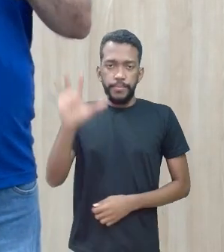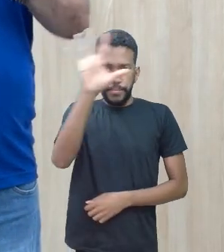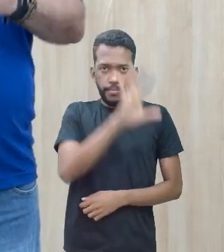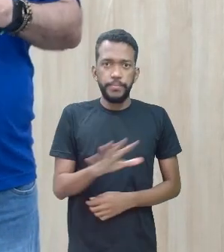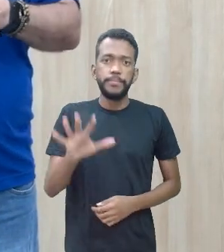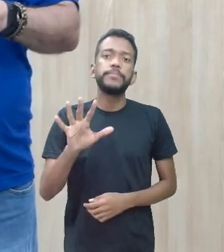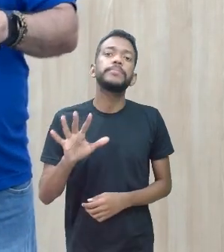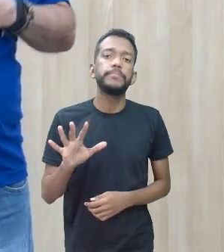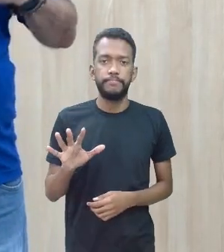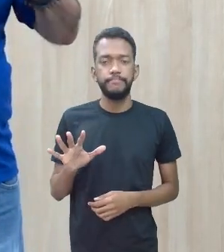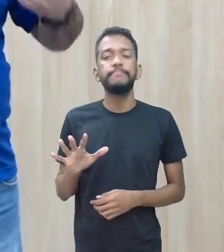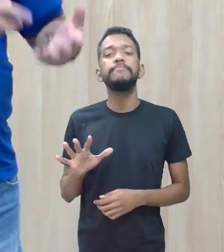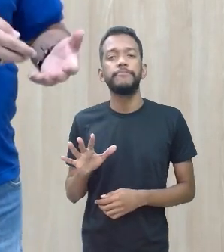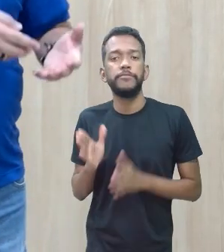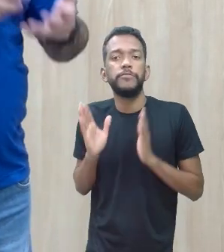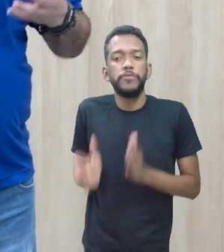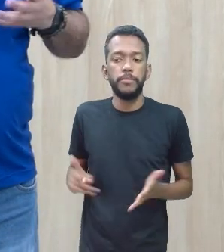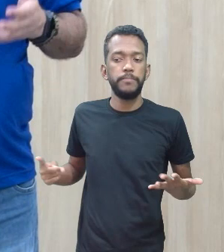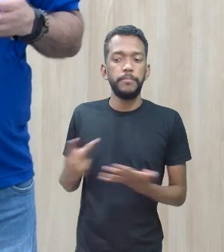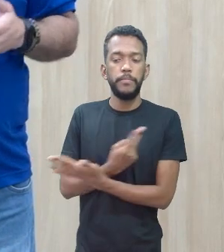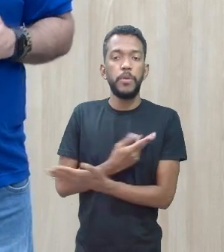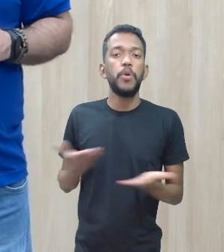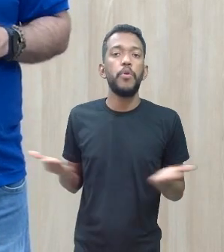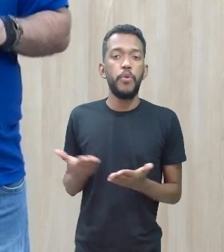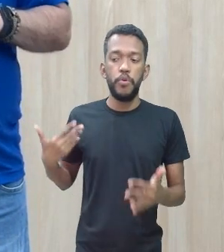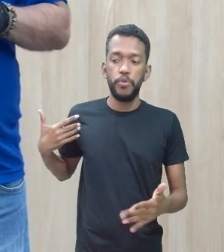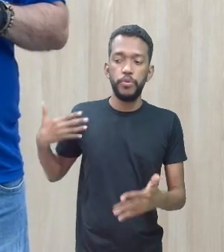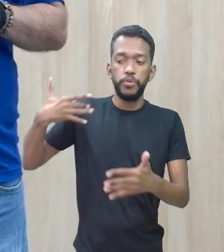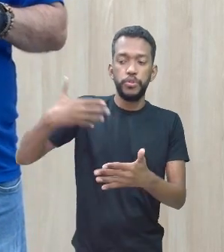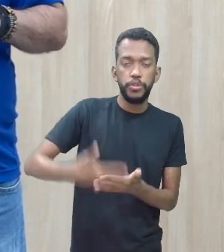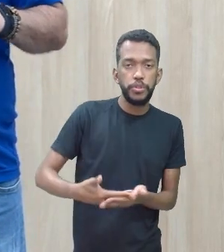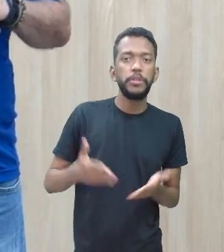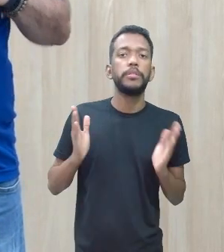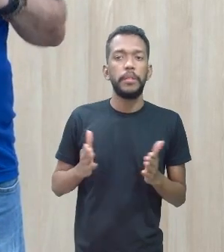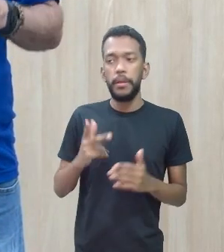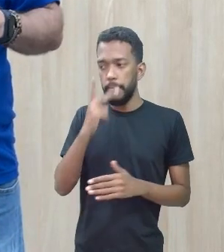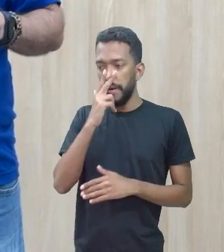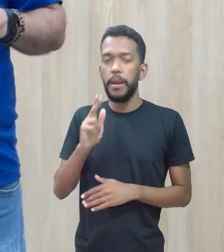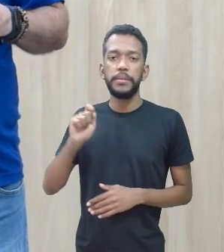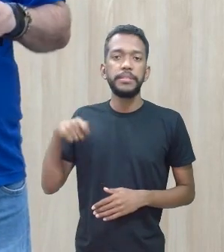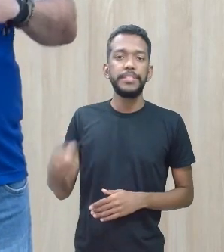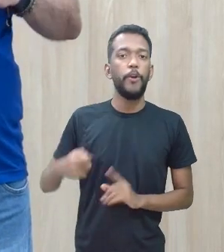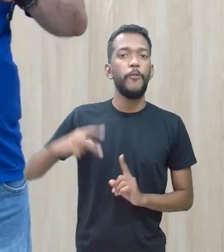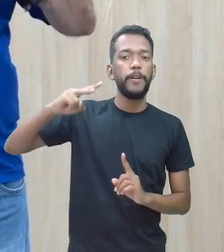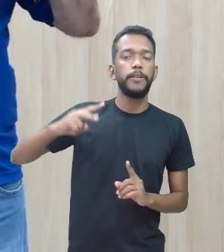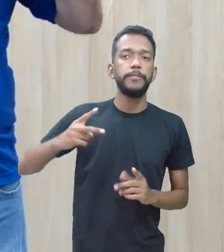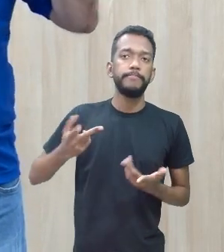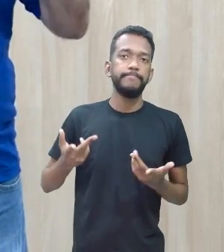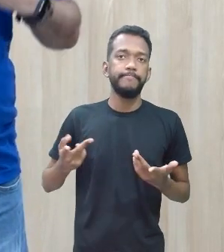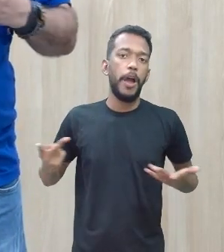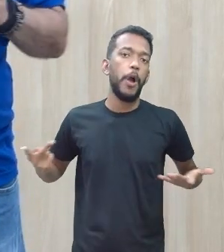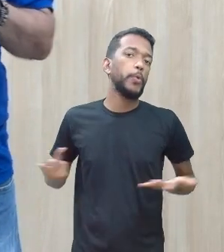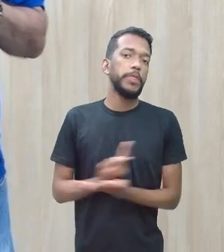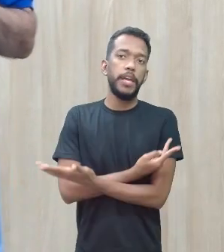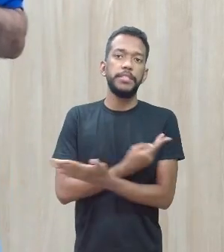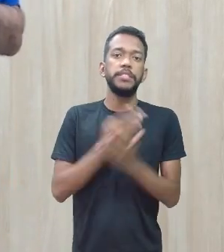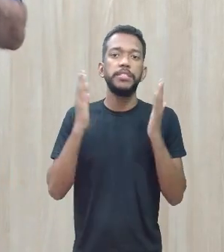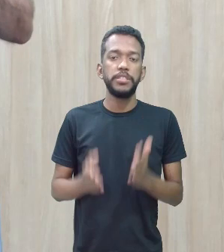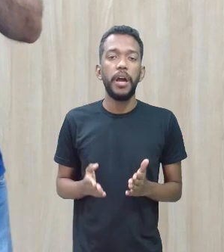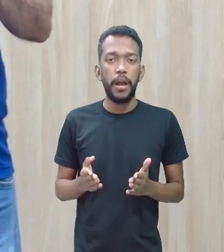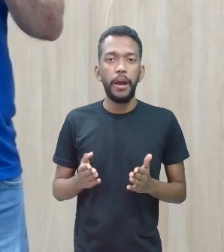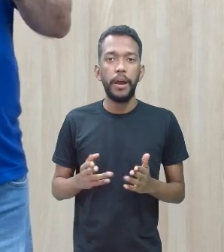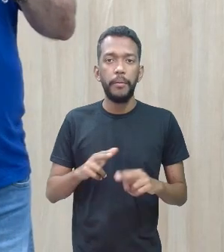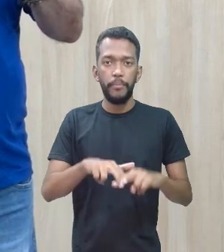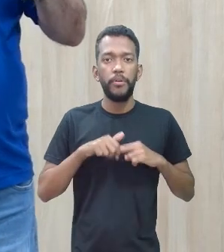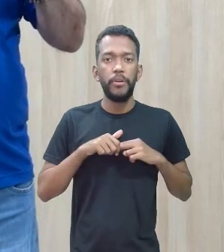que faz com que ainda hoje o nosso território ele seja vítima, né, ele seja vitimado, né, por